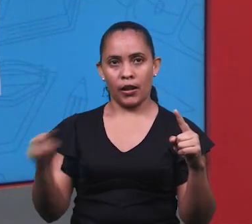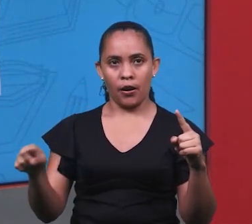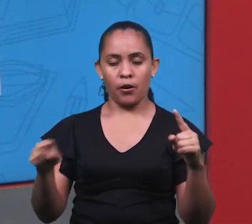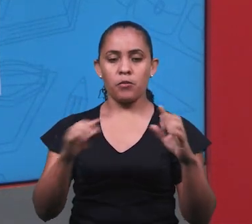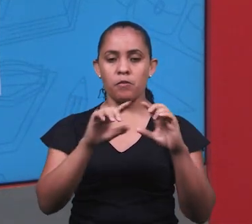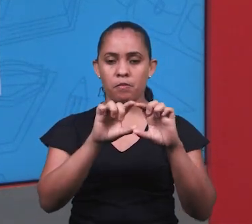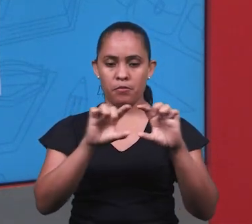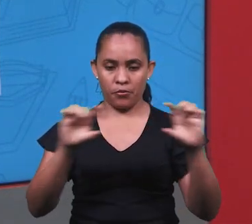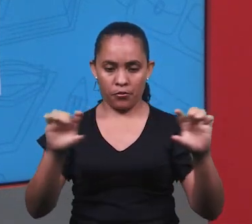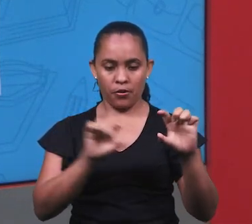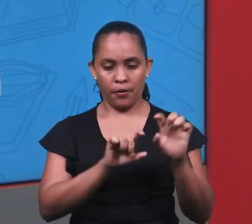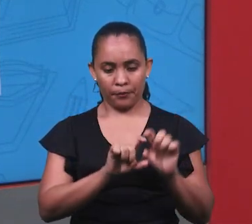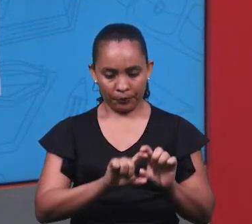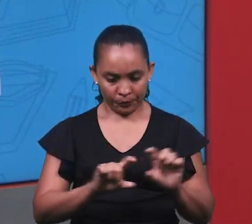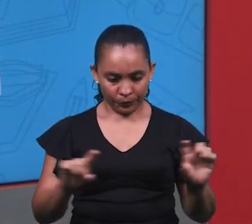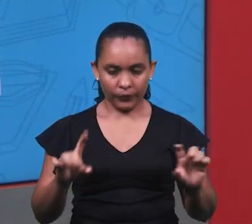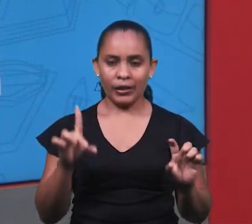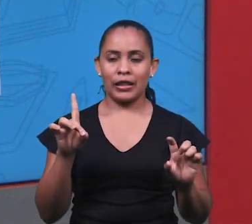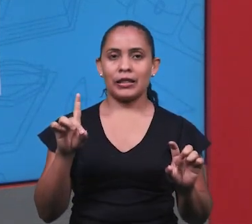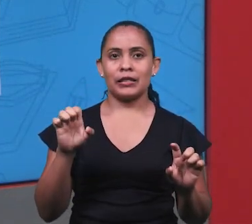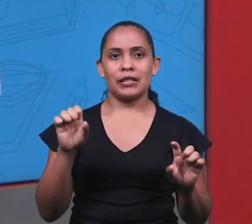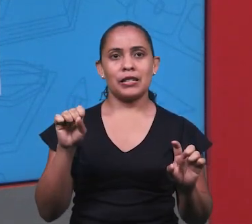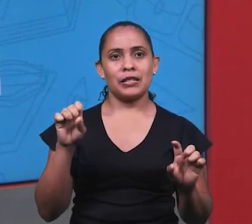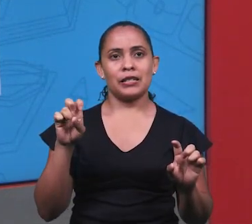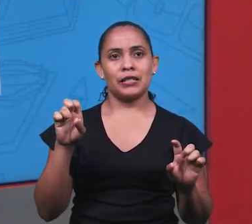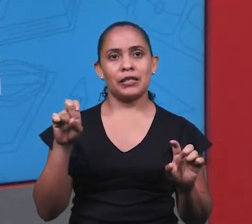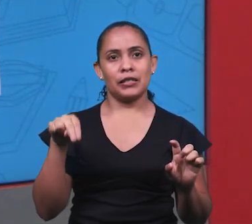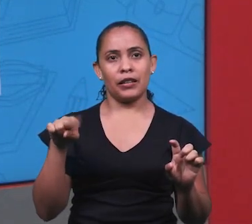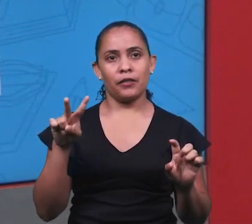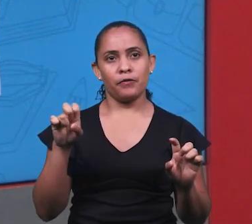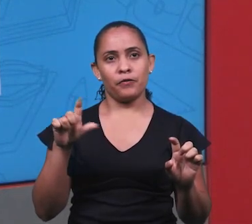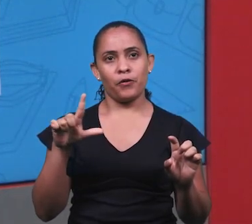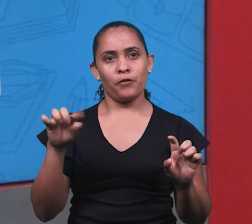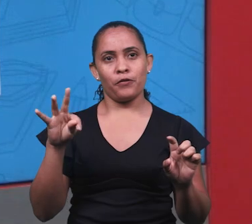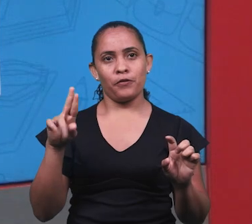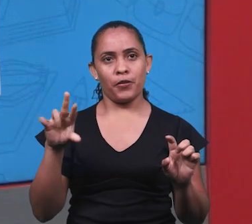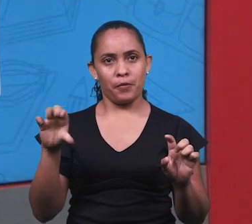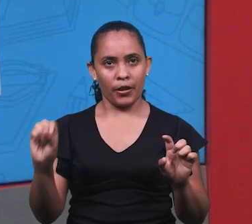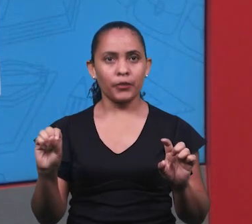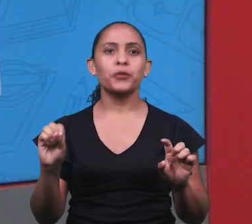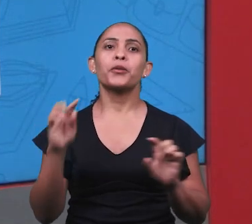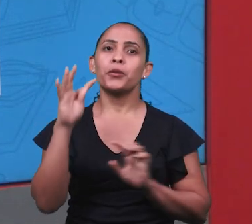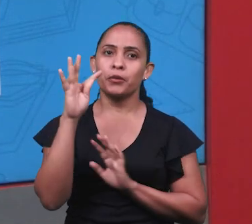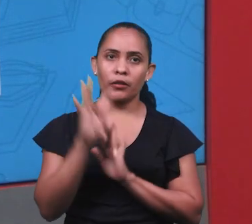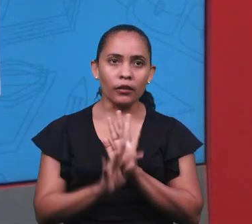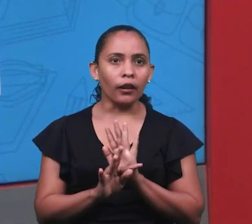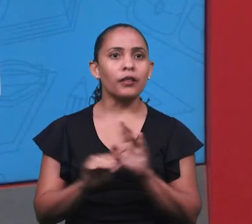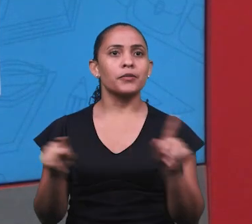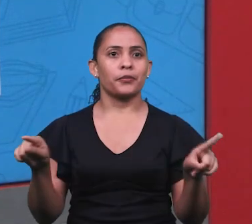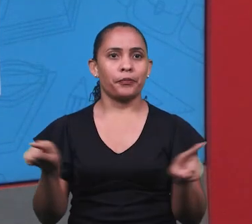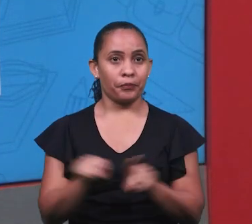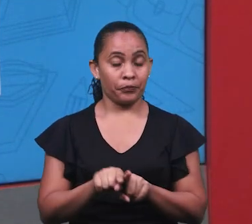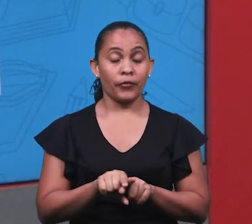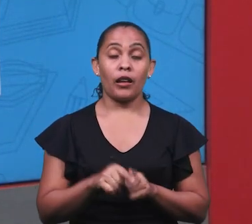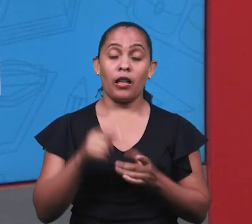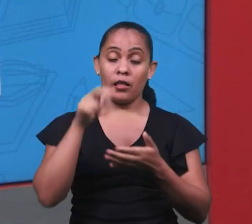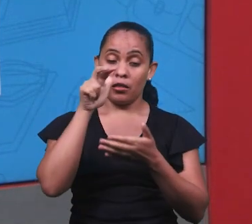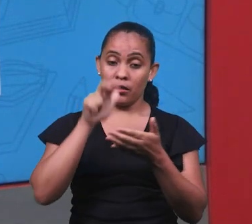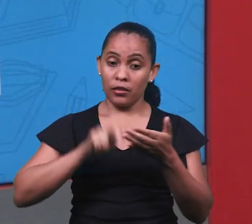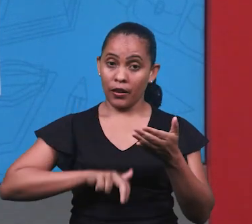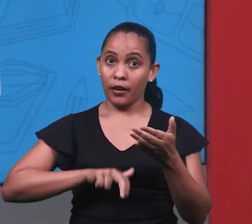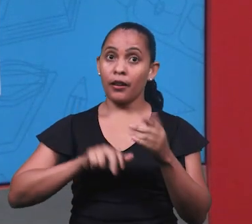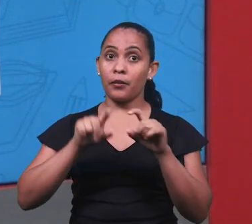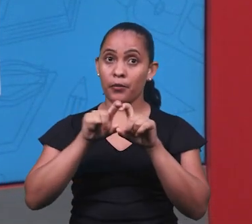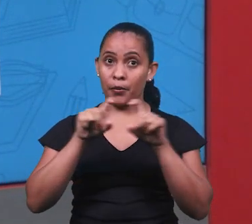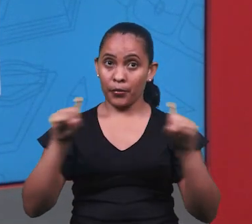Ok? Então, você tem que entender dessa estrutura, tem que ter uma compreensão do tema. Fazer a leitura da proposta, lembra, eu até